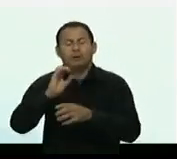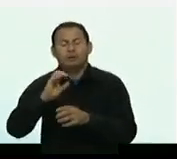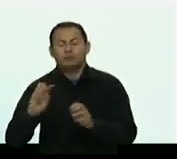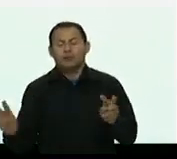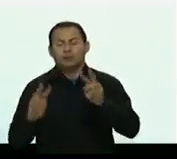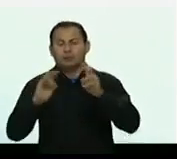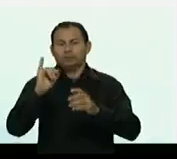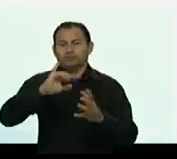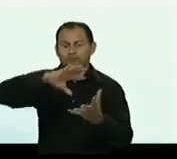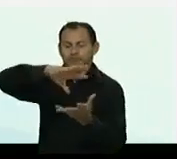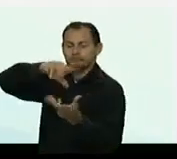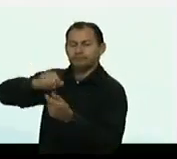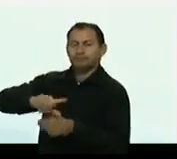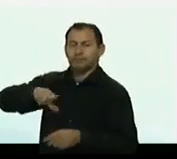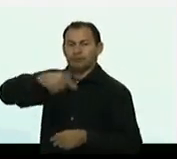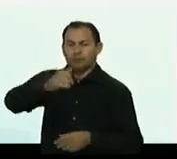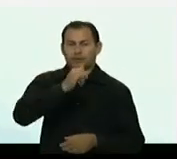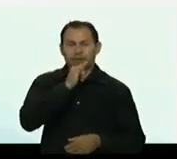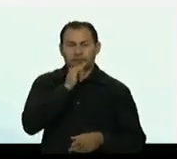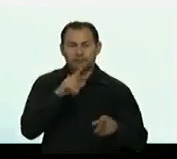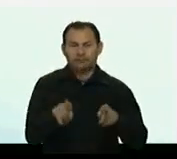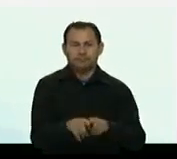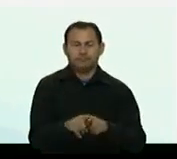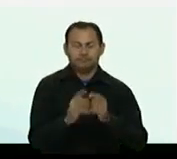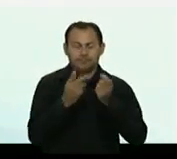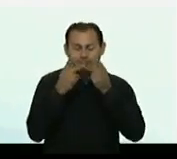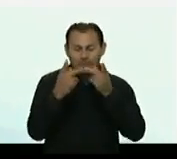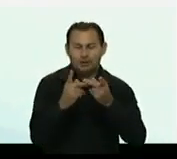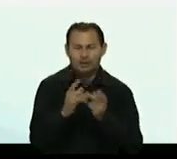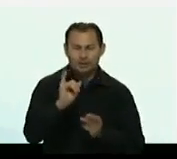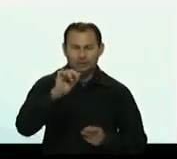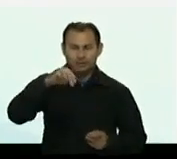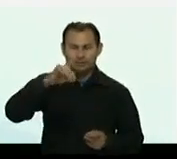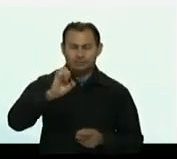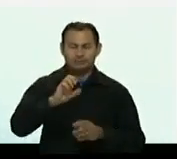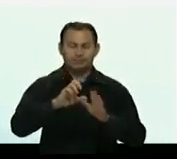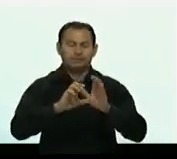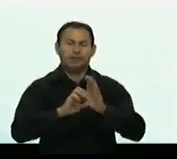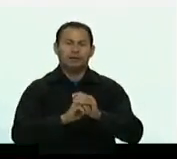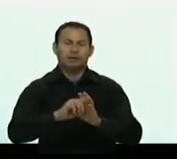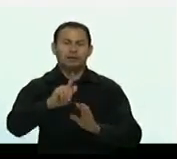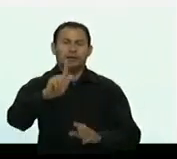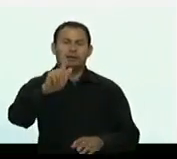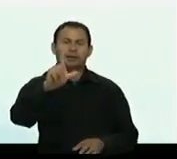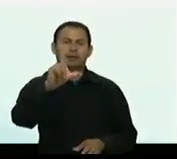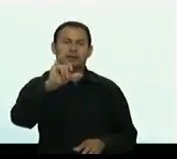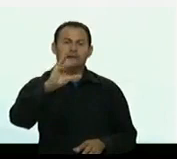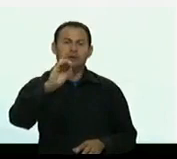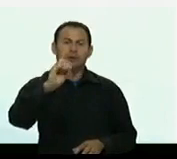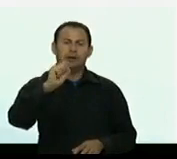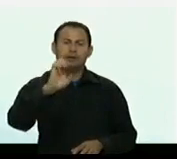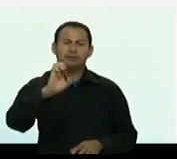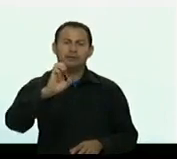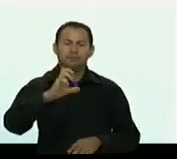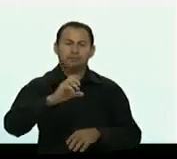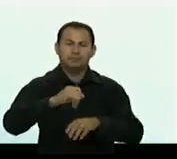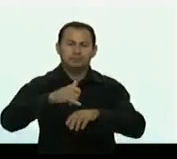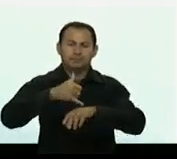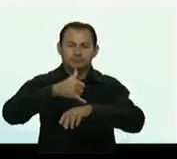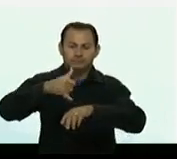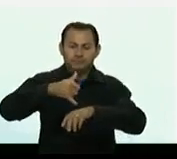petróleo. Um outro exemplo refere-se ao índice de glicose no sangue de uma pessoa, que é dado